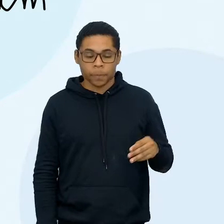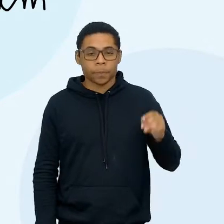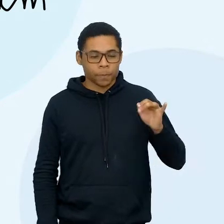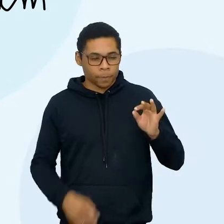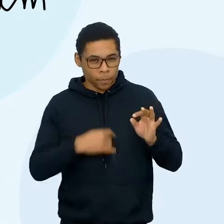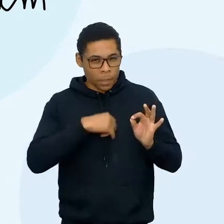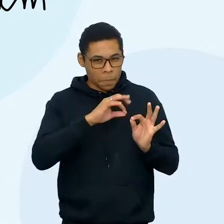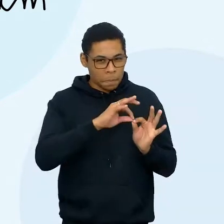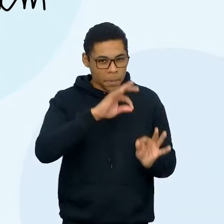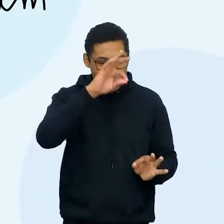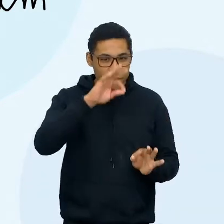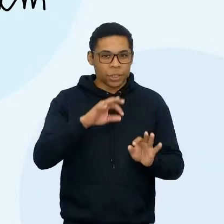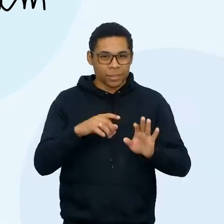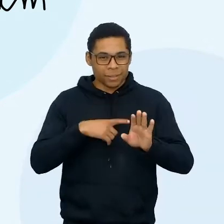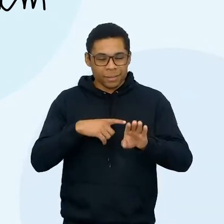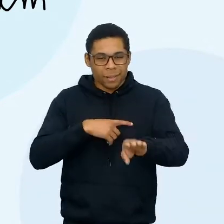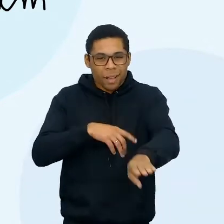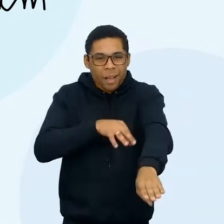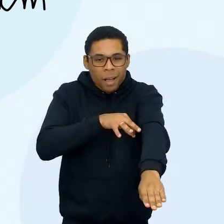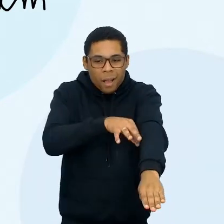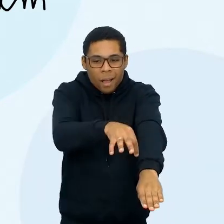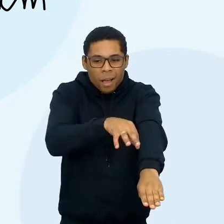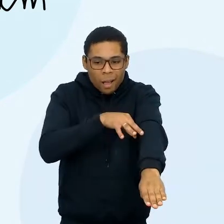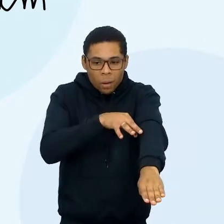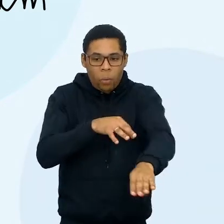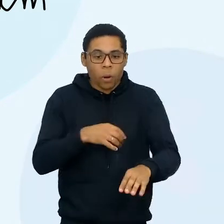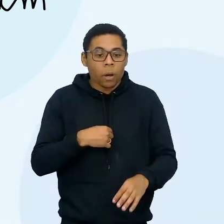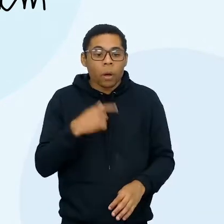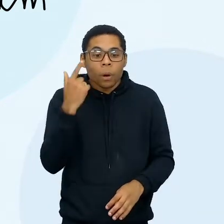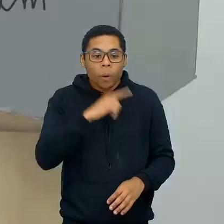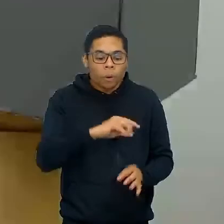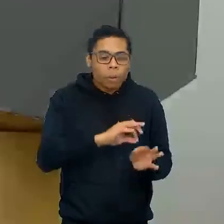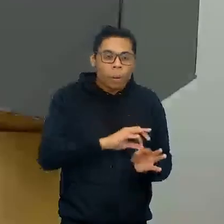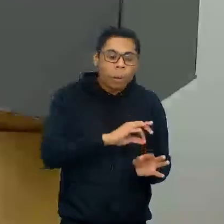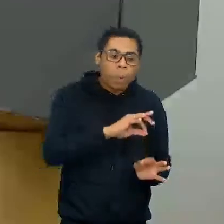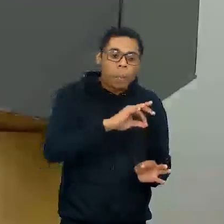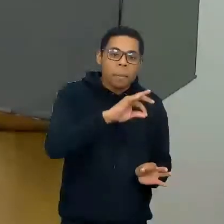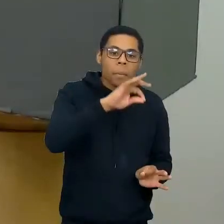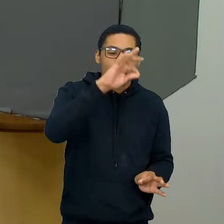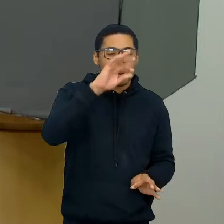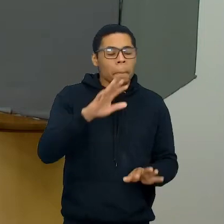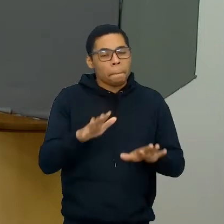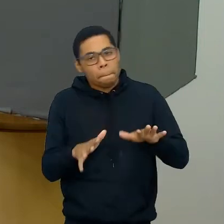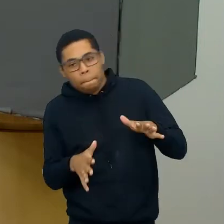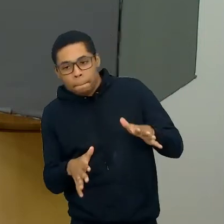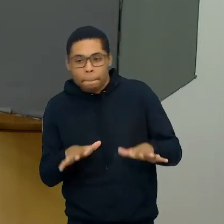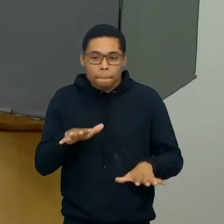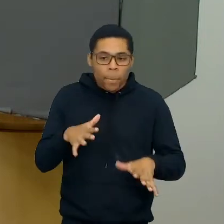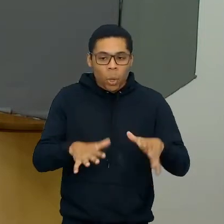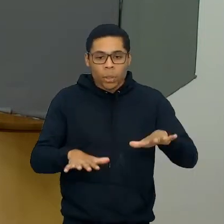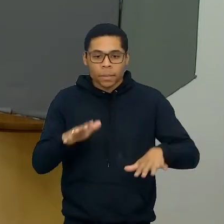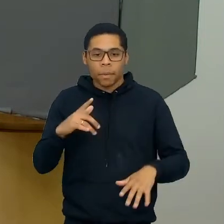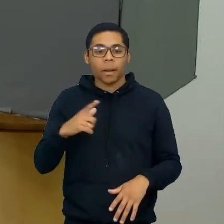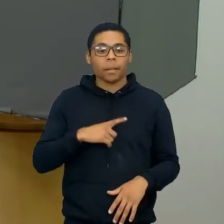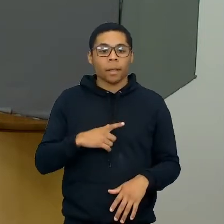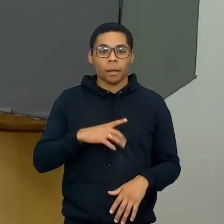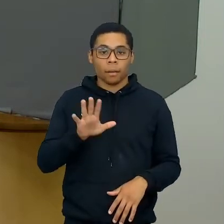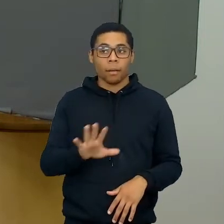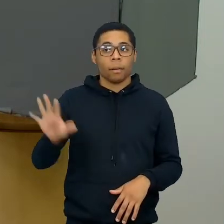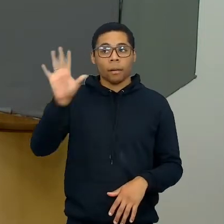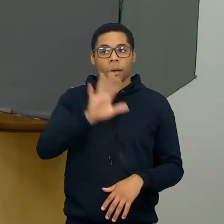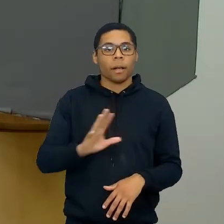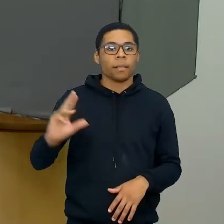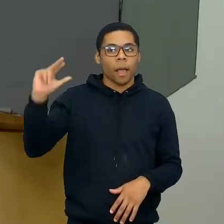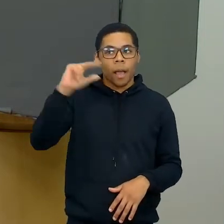com uma régua, eu vou encontrar a escala, pelo menos aproximada, que a gente tem esse desenho